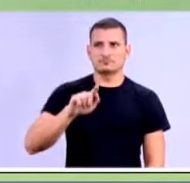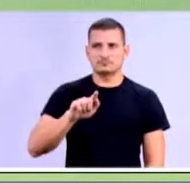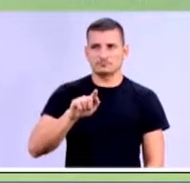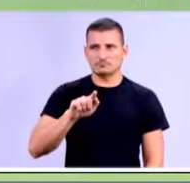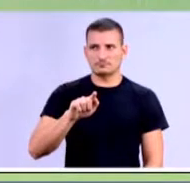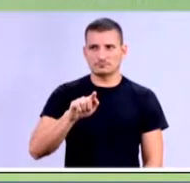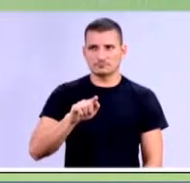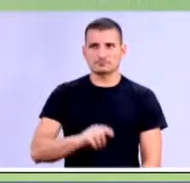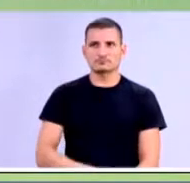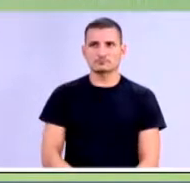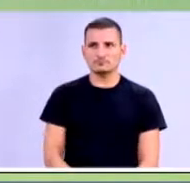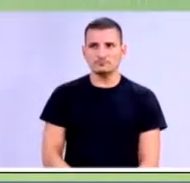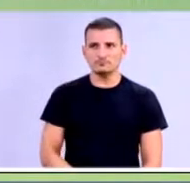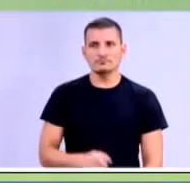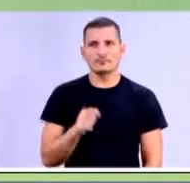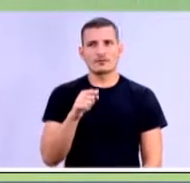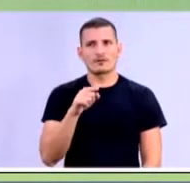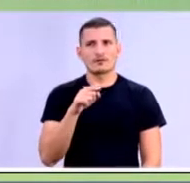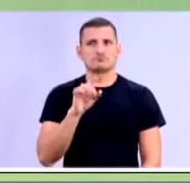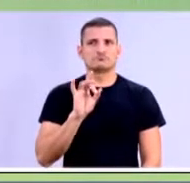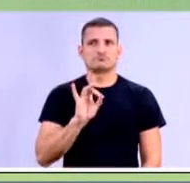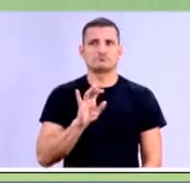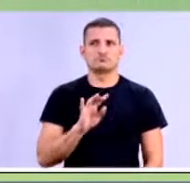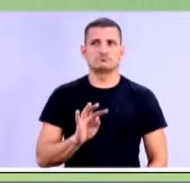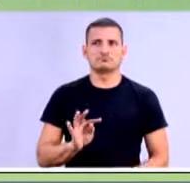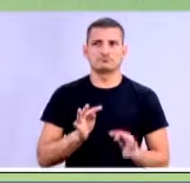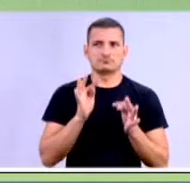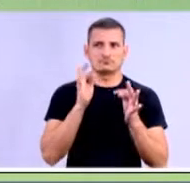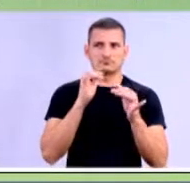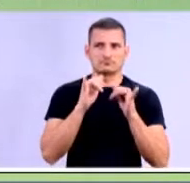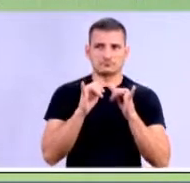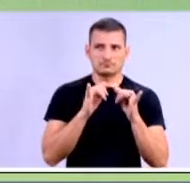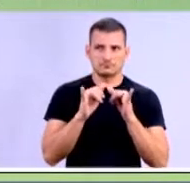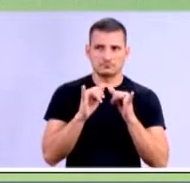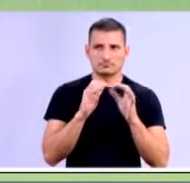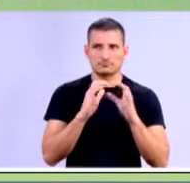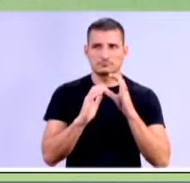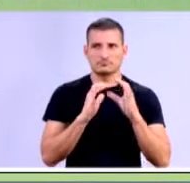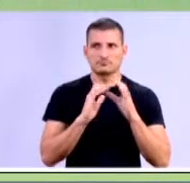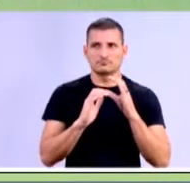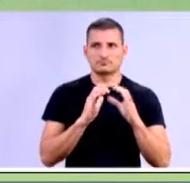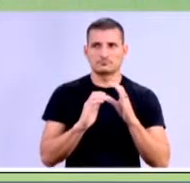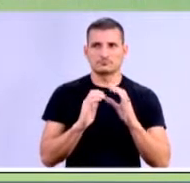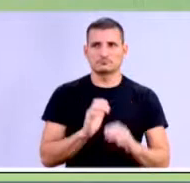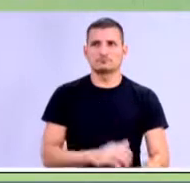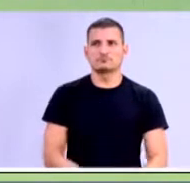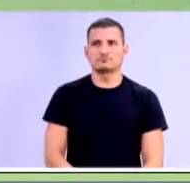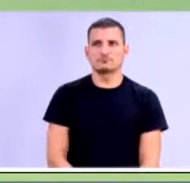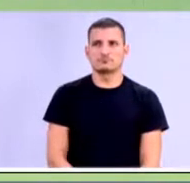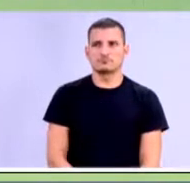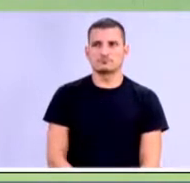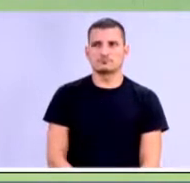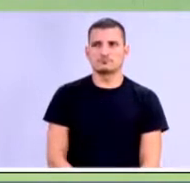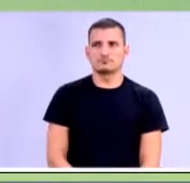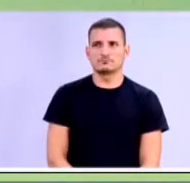exclusivamente pelas tecnologias da informação e da comunicação.